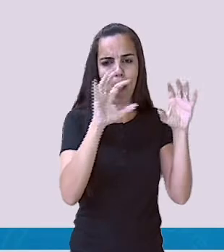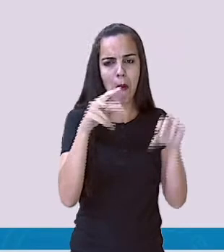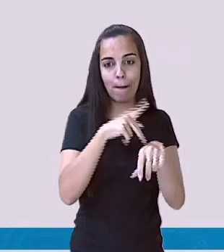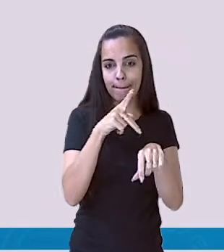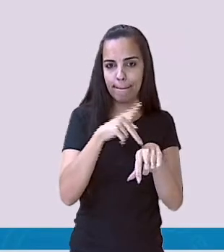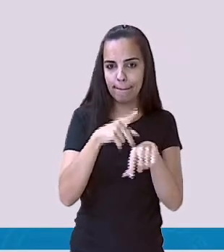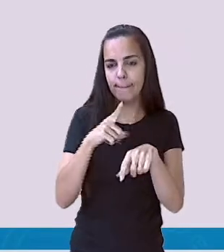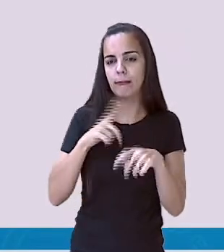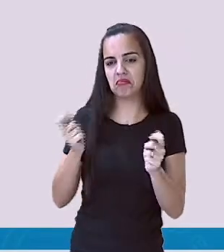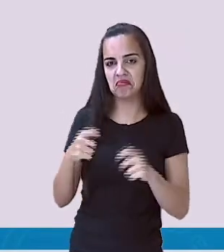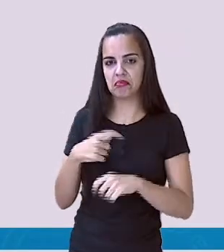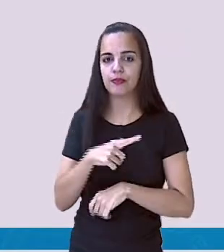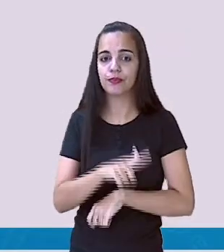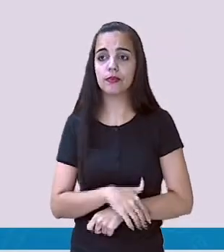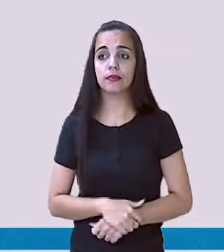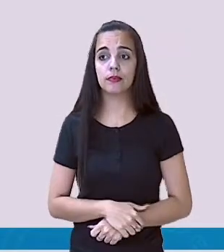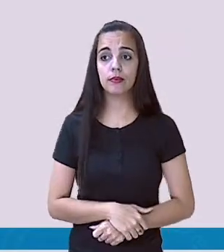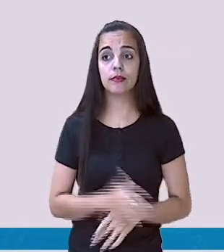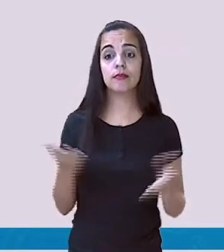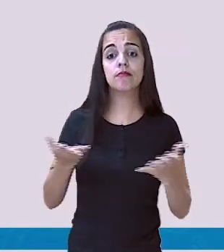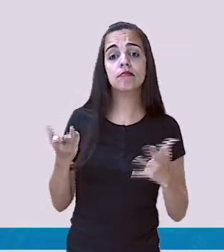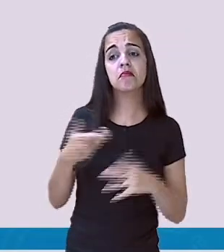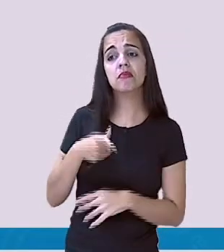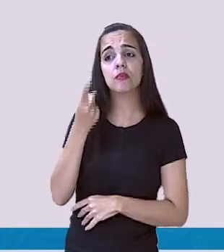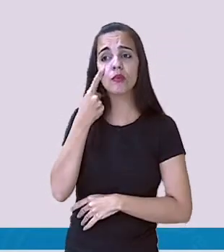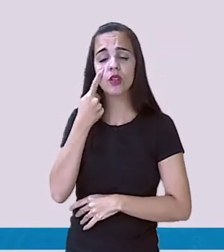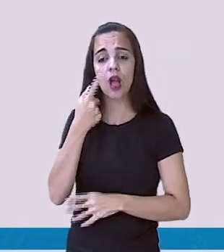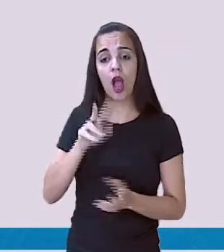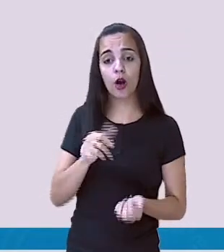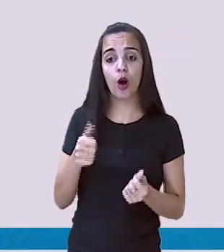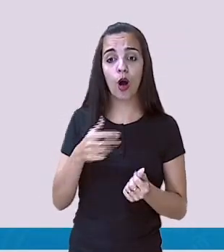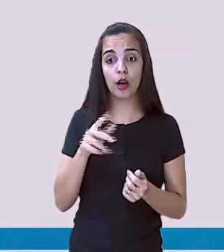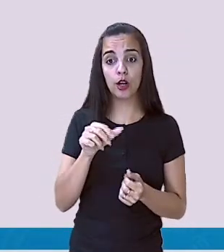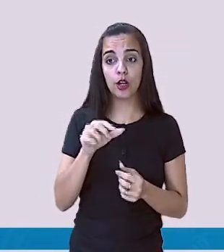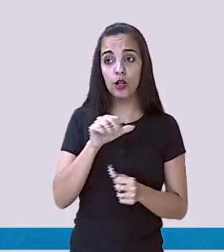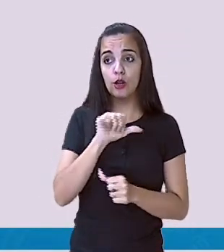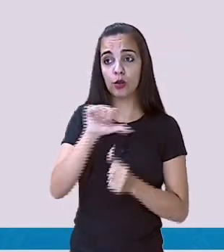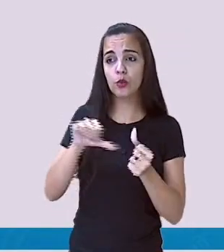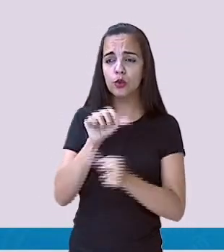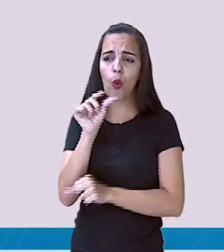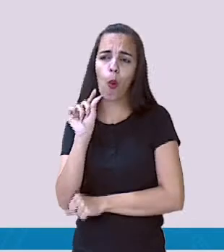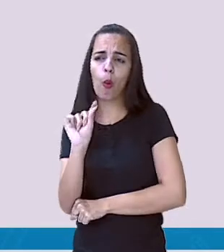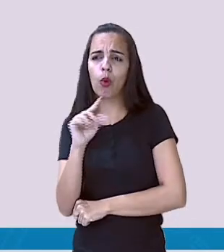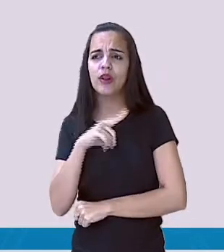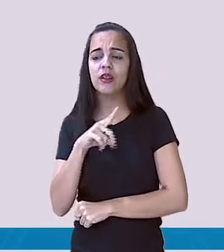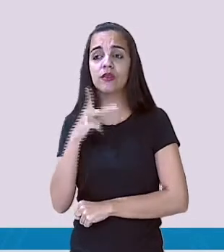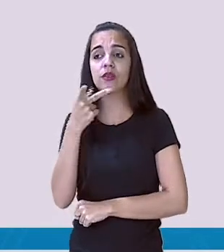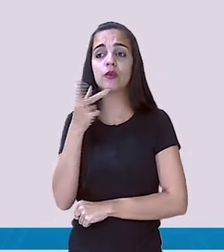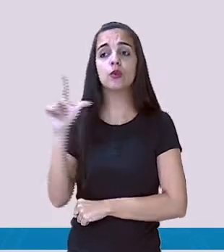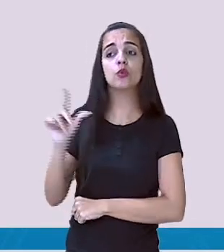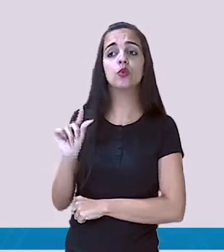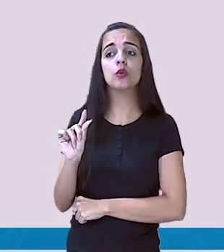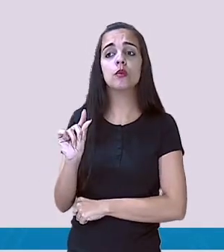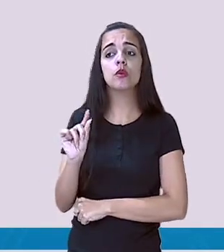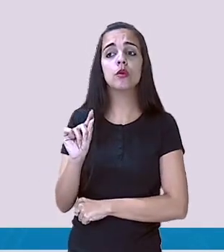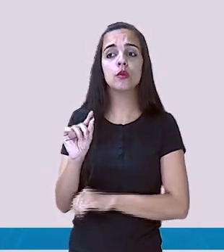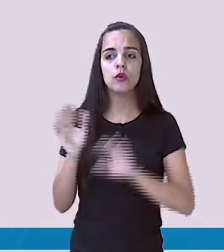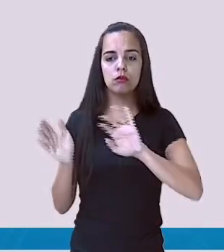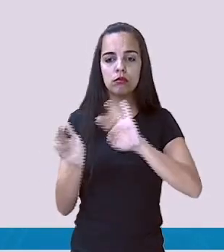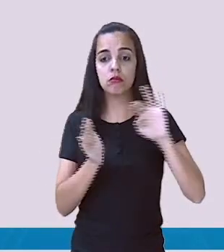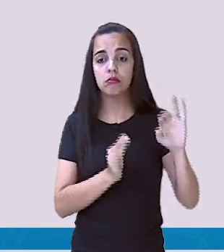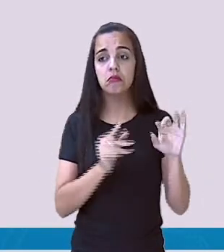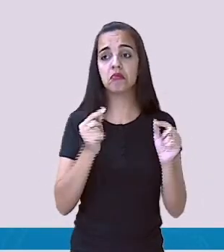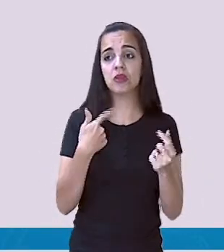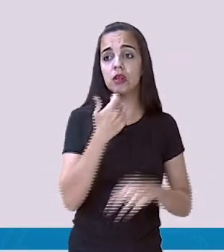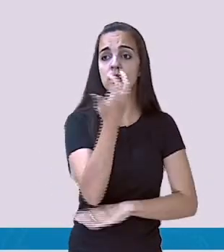cachoeiras. E aí a gente vai mudar um pouquinho o nosso olhar agora. Então agora a gente vai falar um pouquinho, sair um